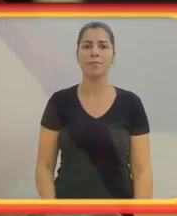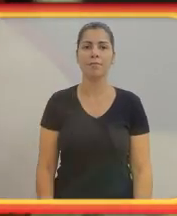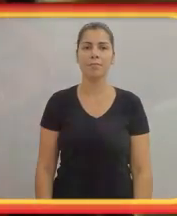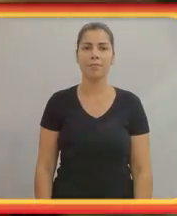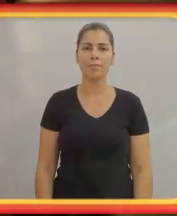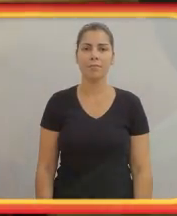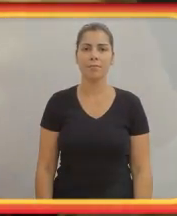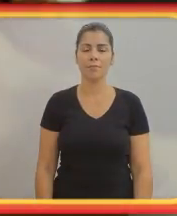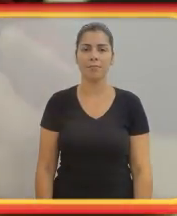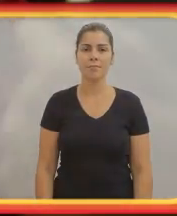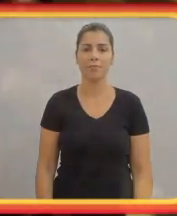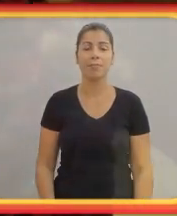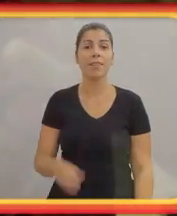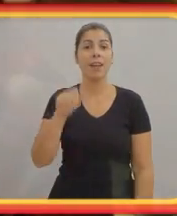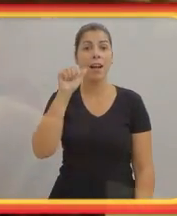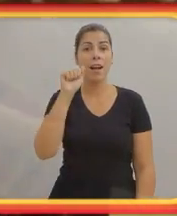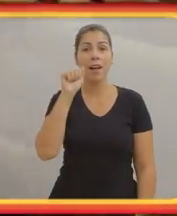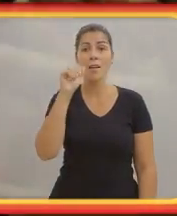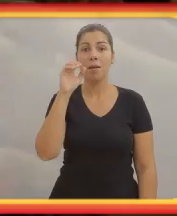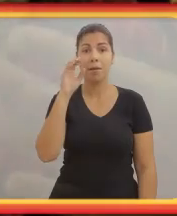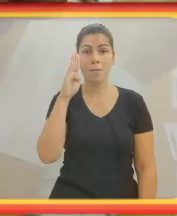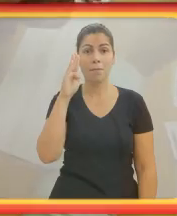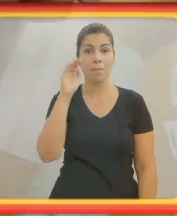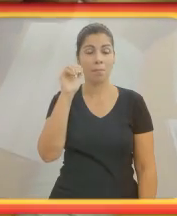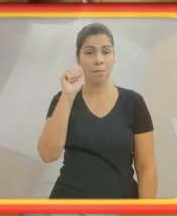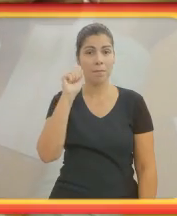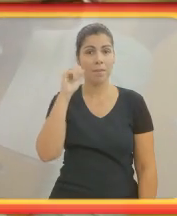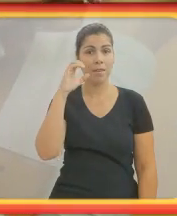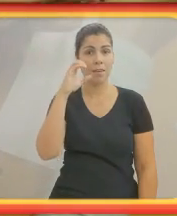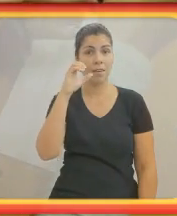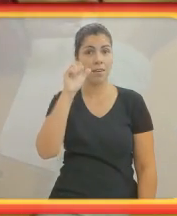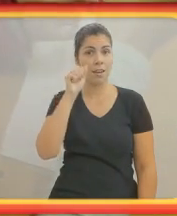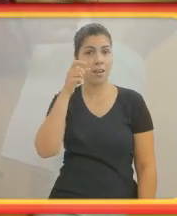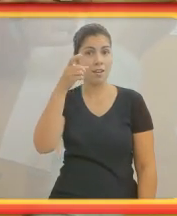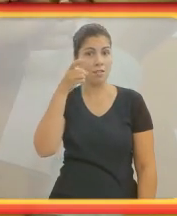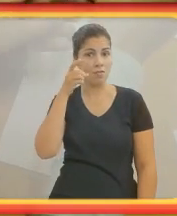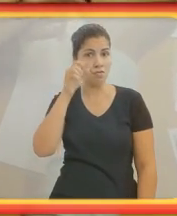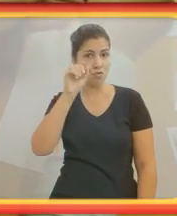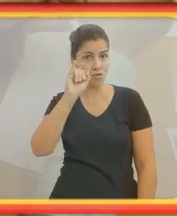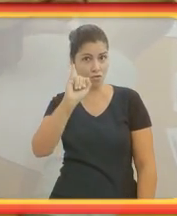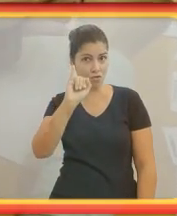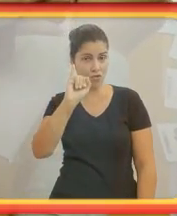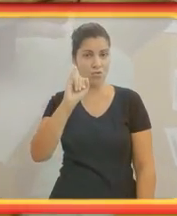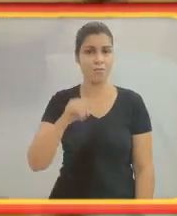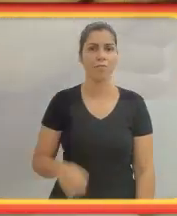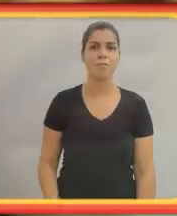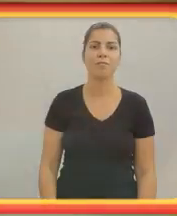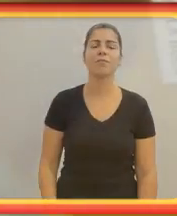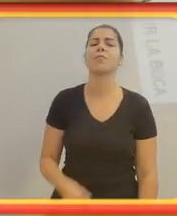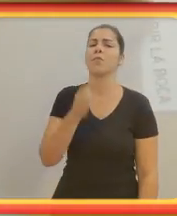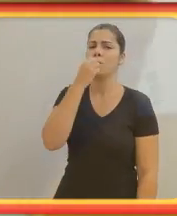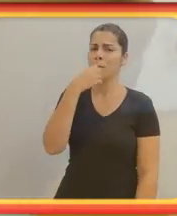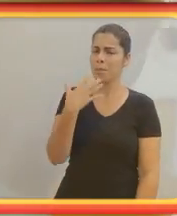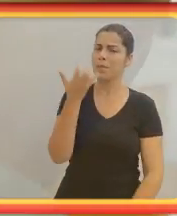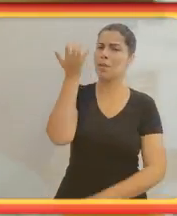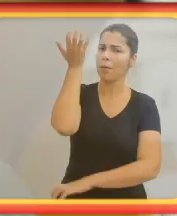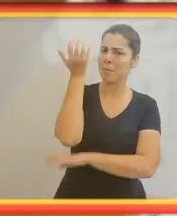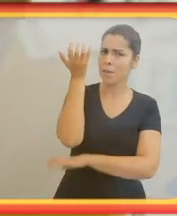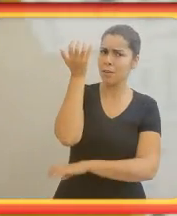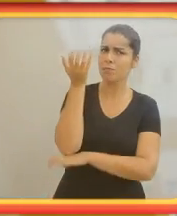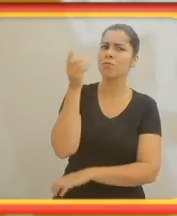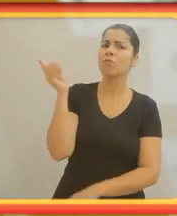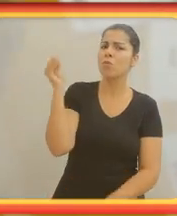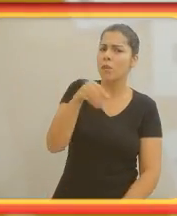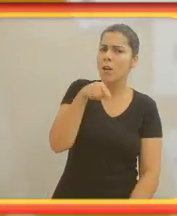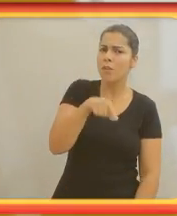Língua abaixo. Língua para baixo. Muito bem. O que diz agora? Abacá. Pim. Abacaxi. Muito